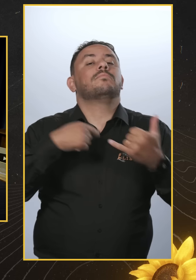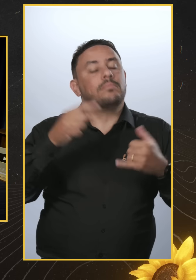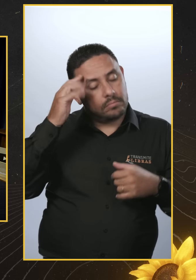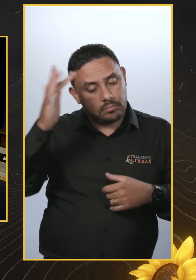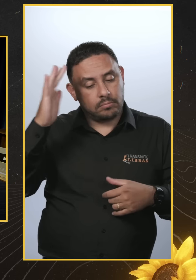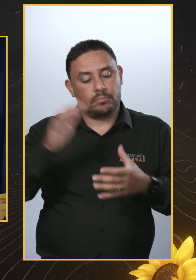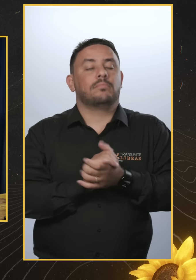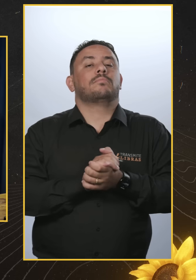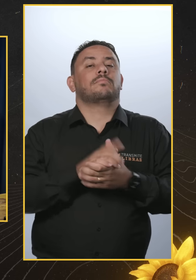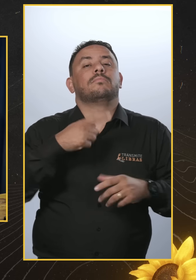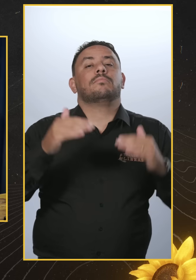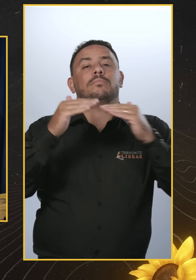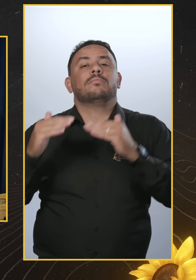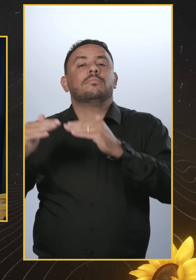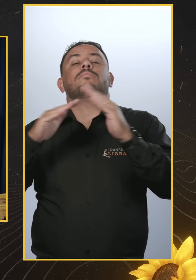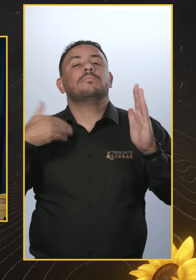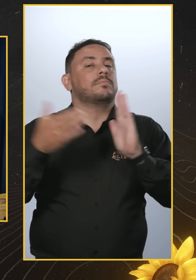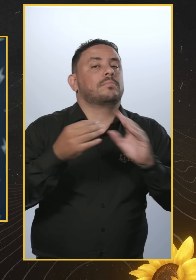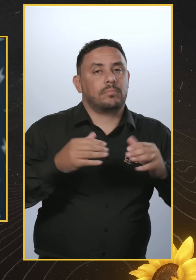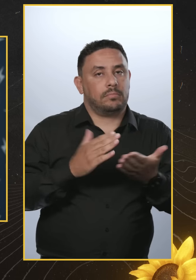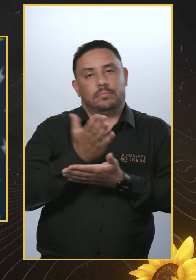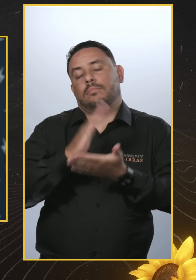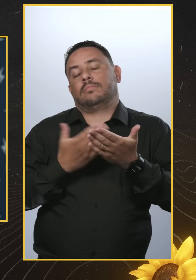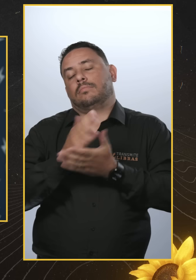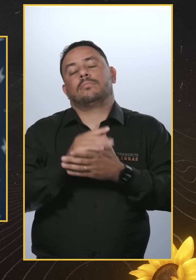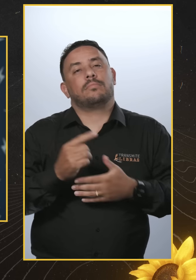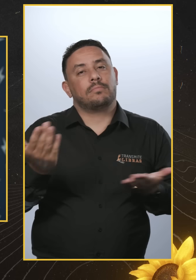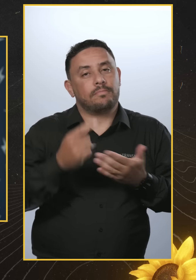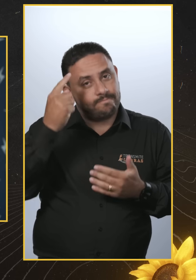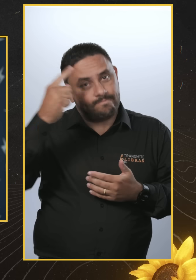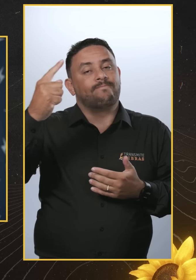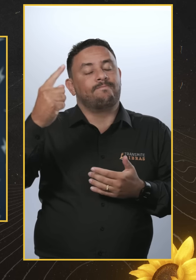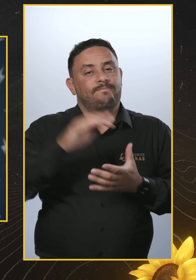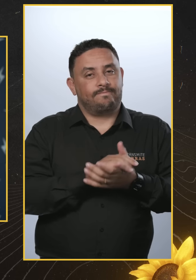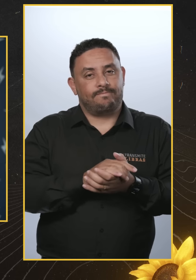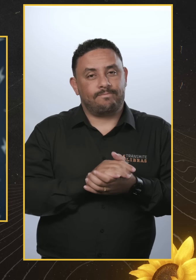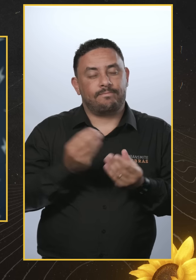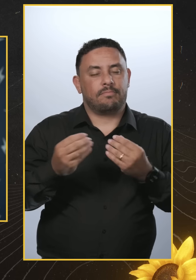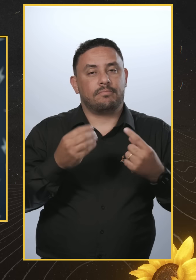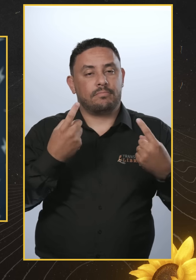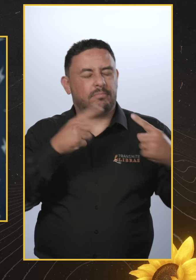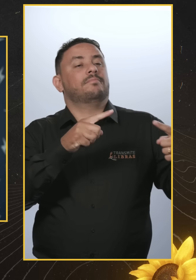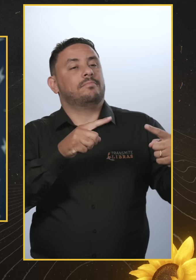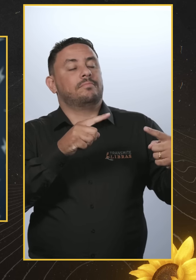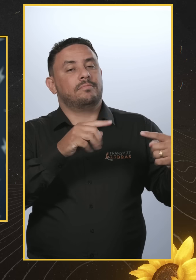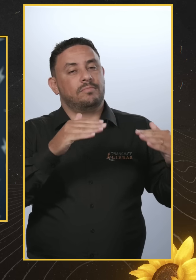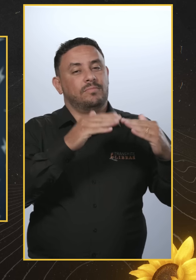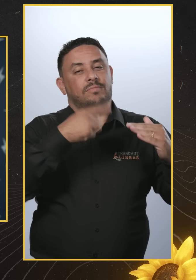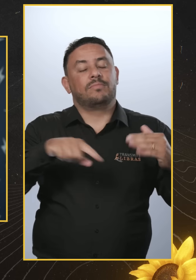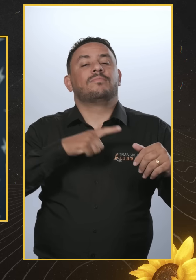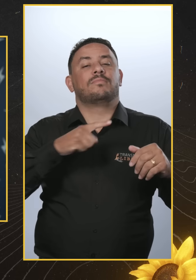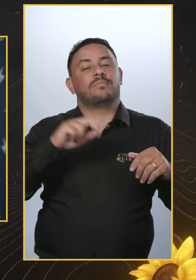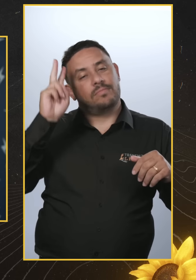penso porque se a gente concordasse em tudo seria inclusive chato Pois é Agora pensa e um ser crítico não concorda com tudo que o outro faz porque a gente